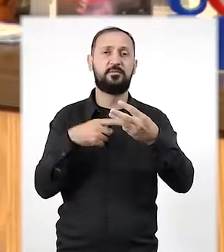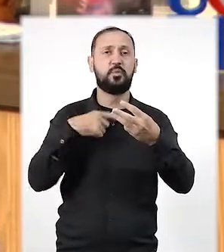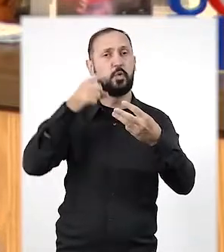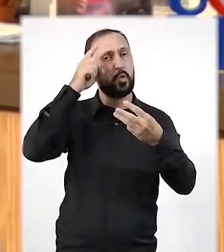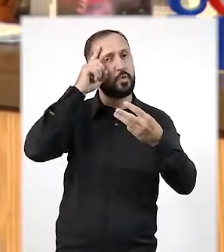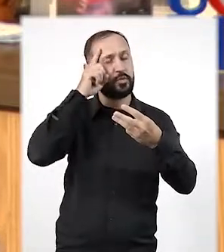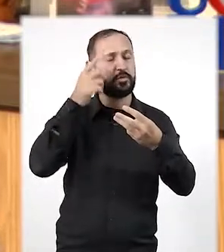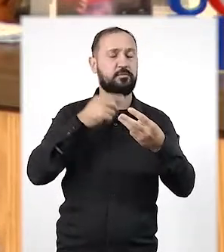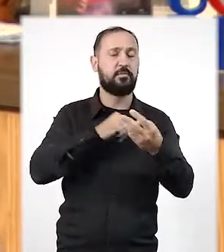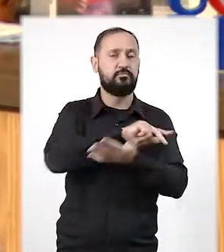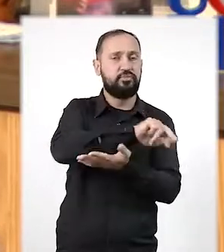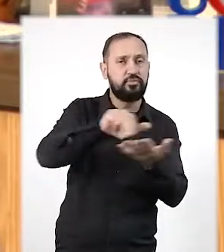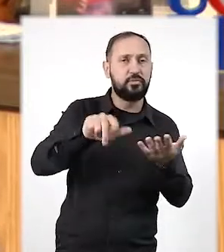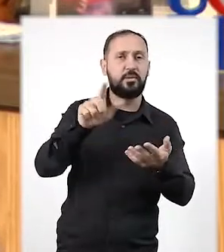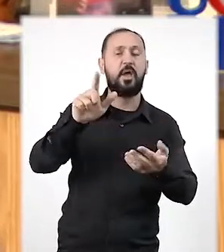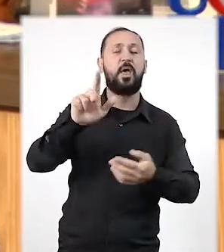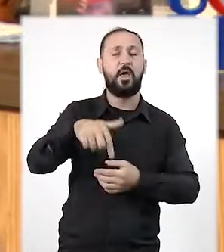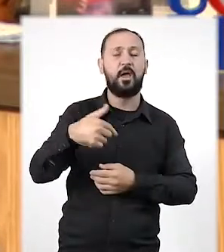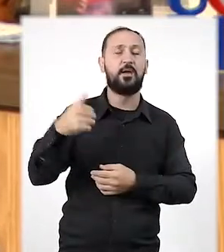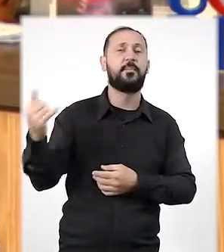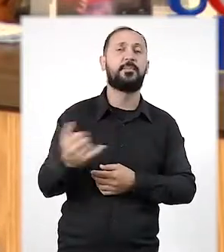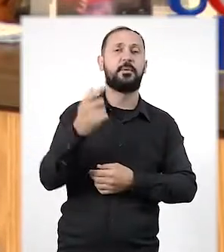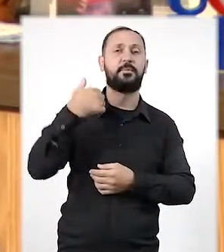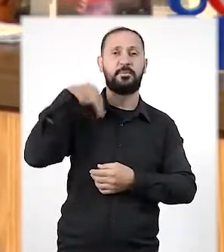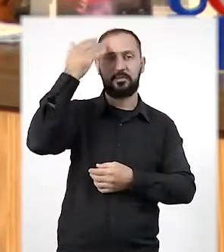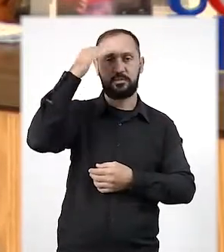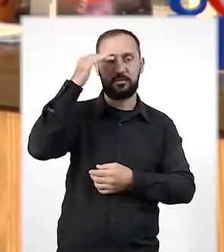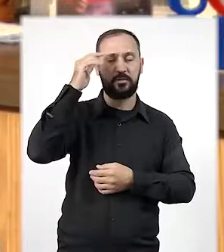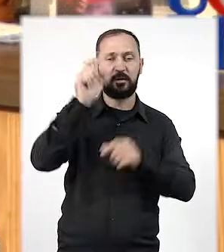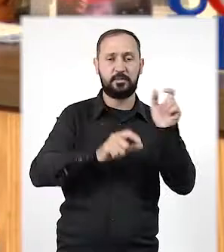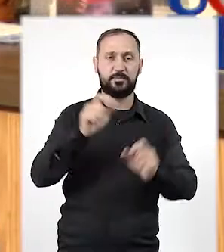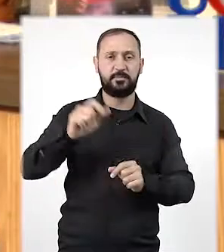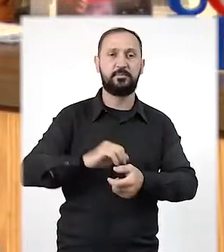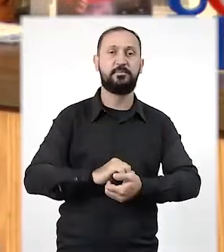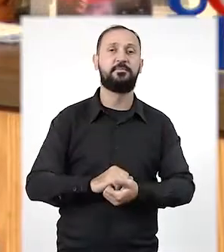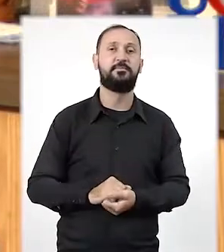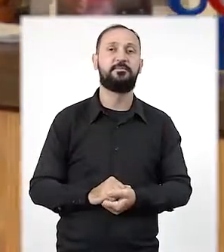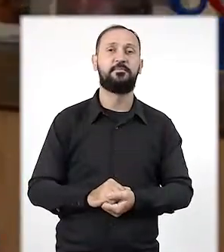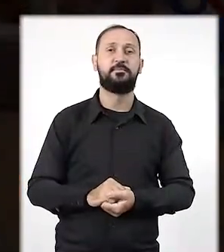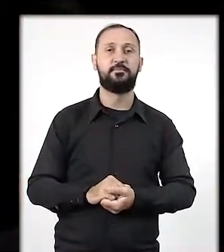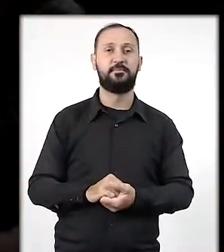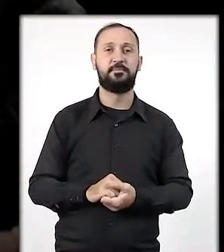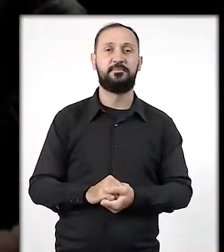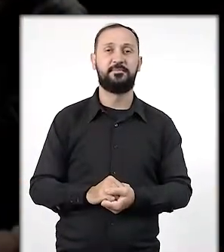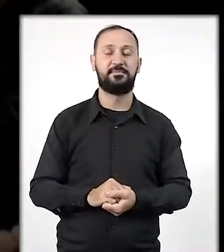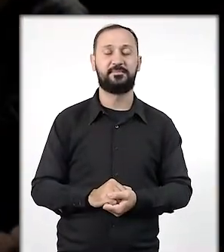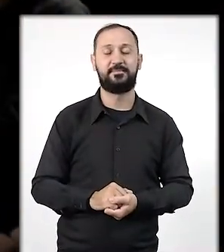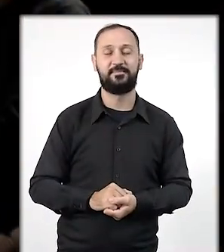no campo do dia a dia. Então tudo isso é importante para a gente entender melhor as pessoas.